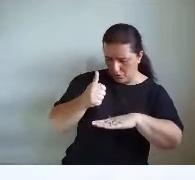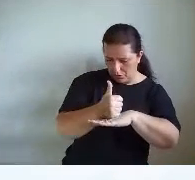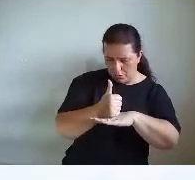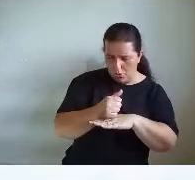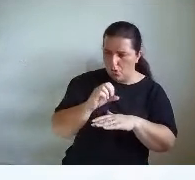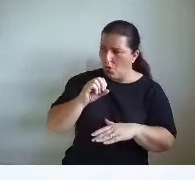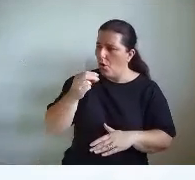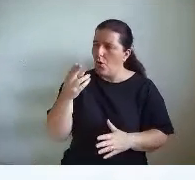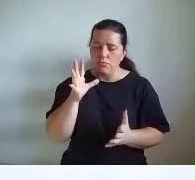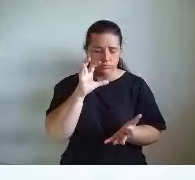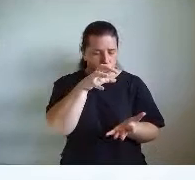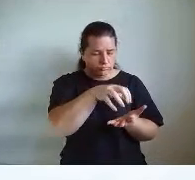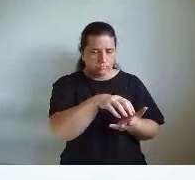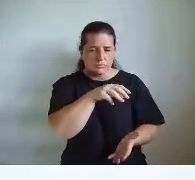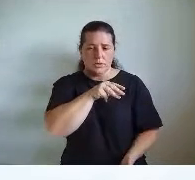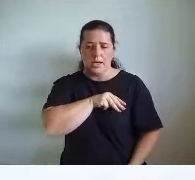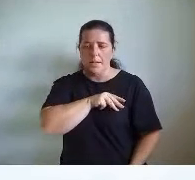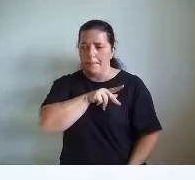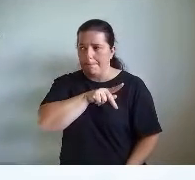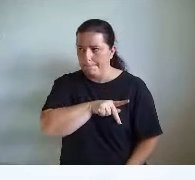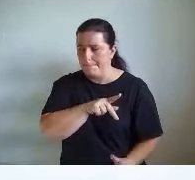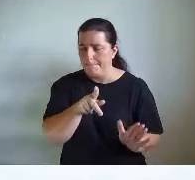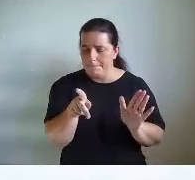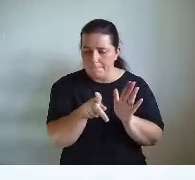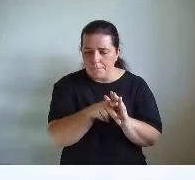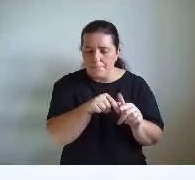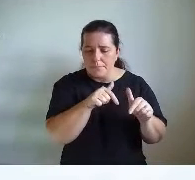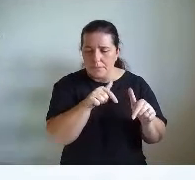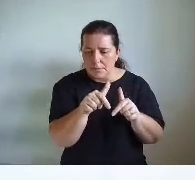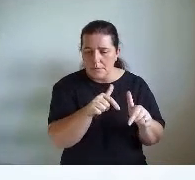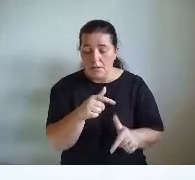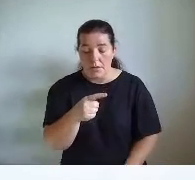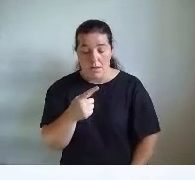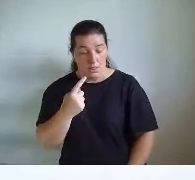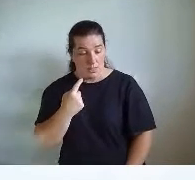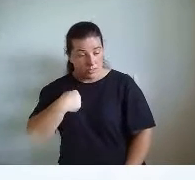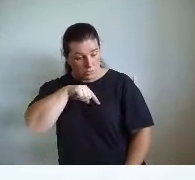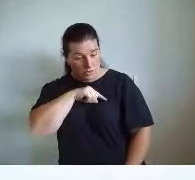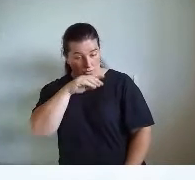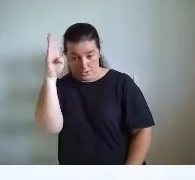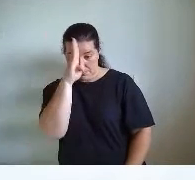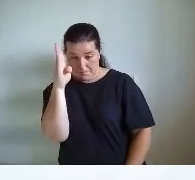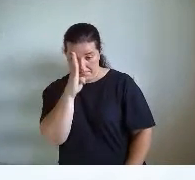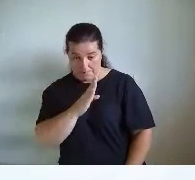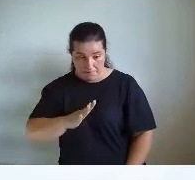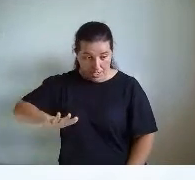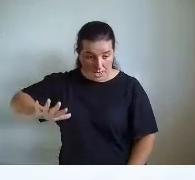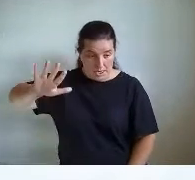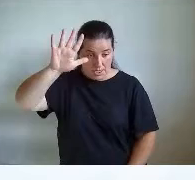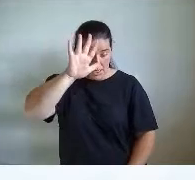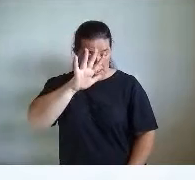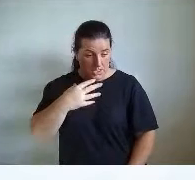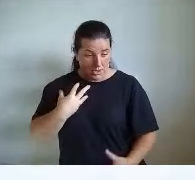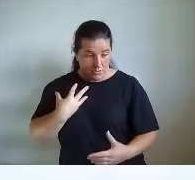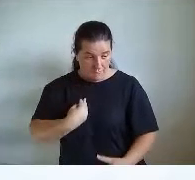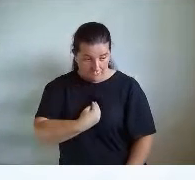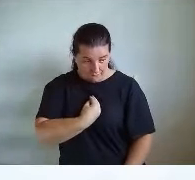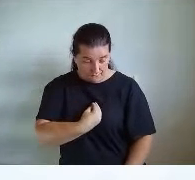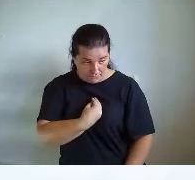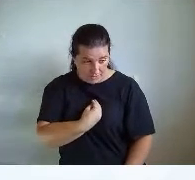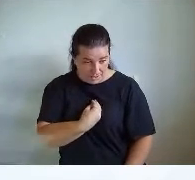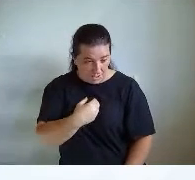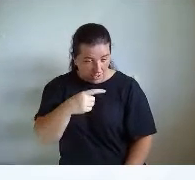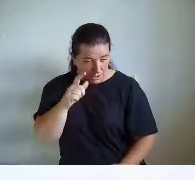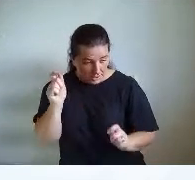instituição, mas nós, brasileiros, podemos ter algum tipo de esperança em relação a essa ação? A PGR vai levar